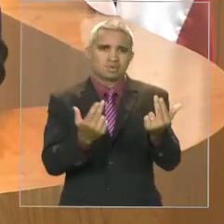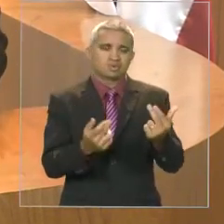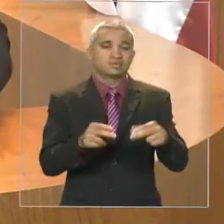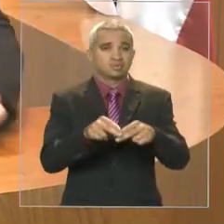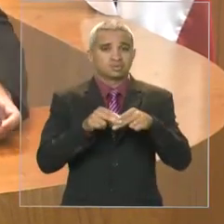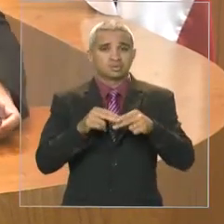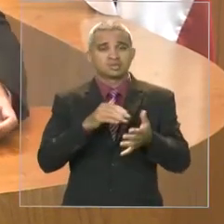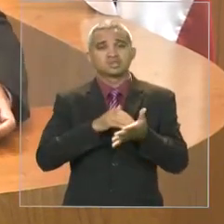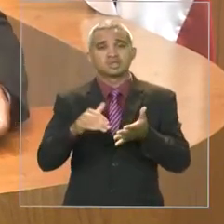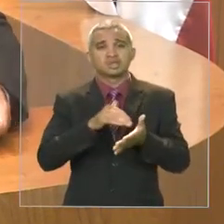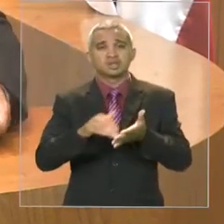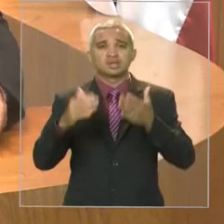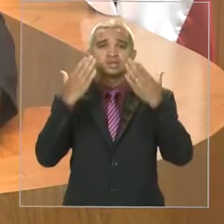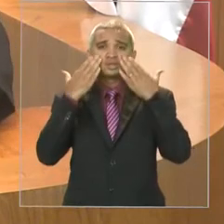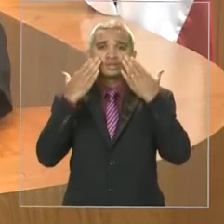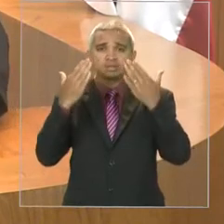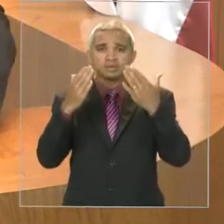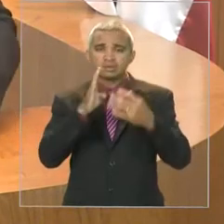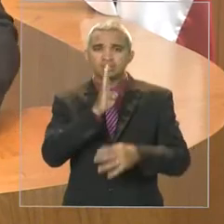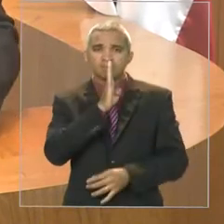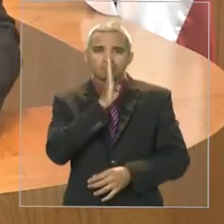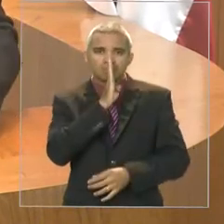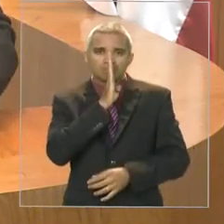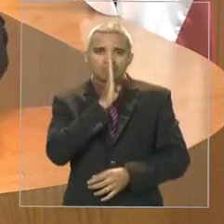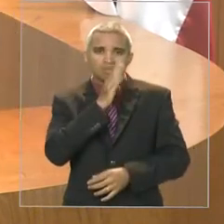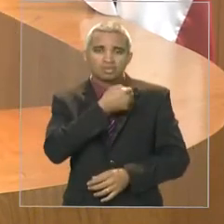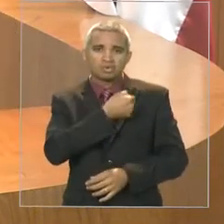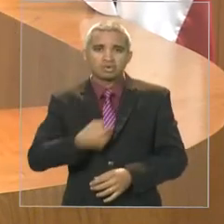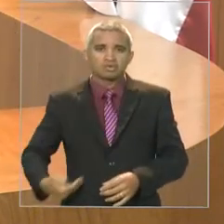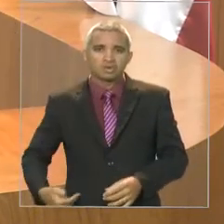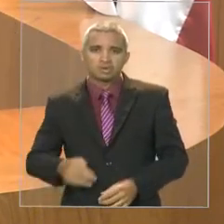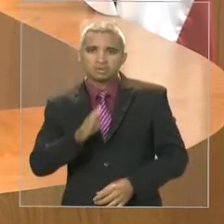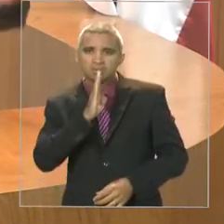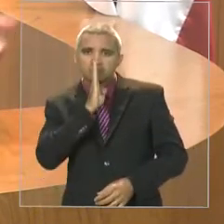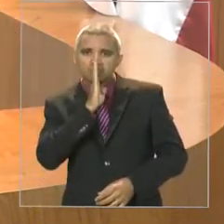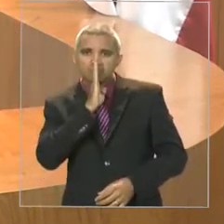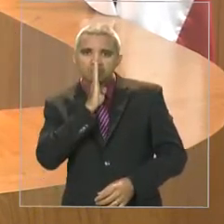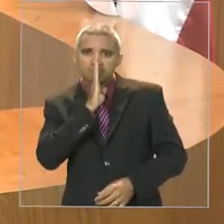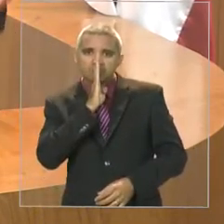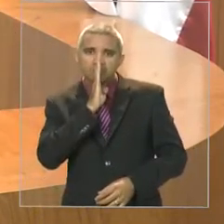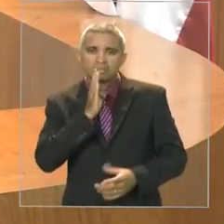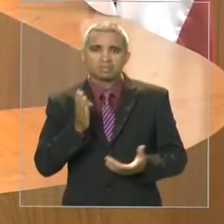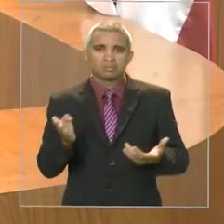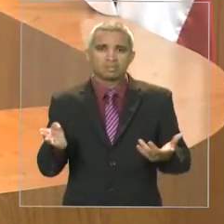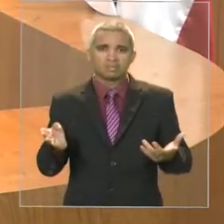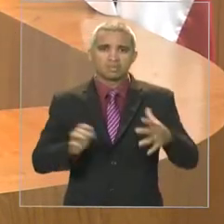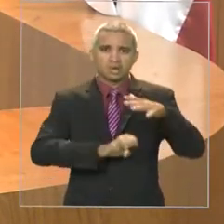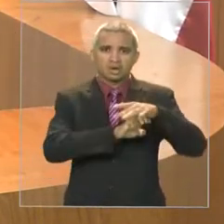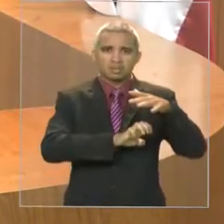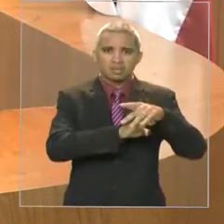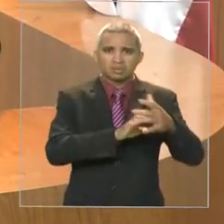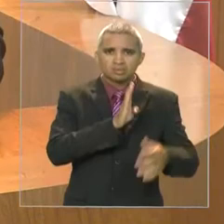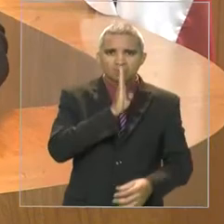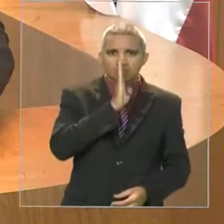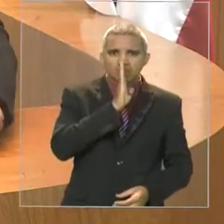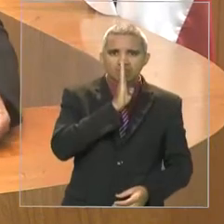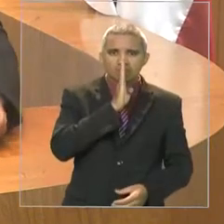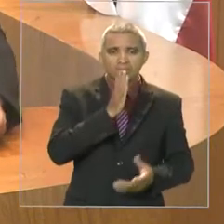calada, o governador fica calado, a Eringer fica calado, e esperamos que o Ministério Público não